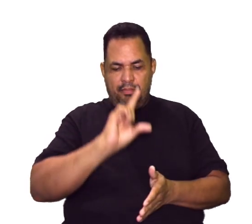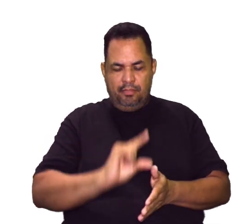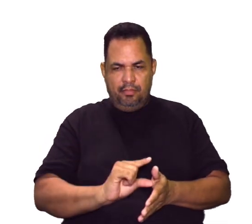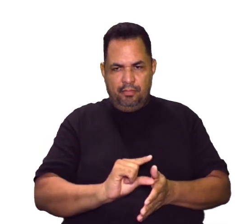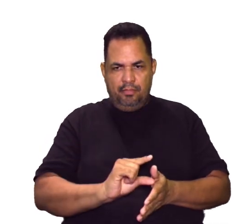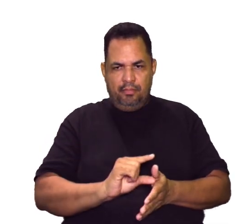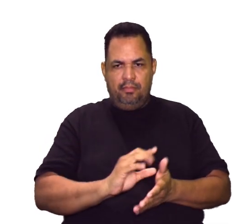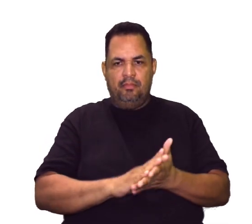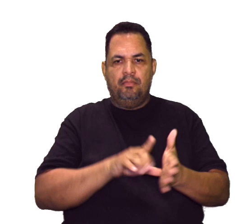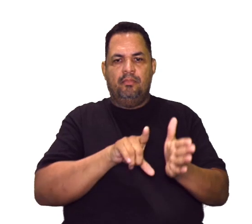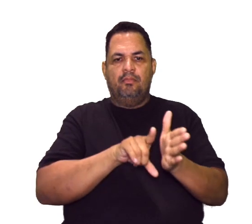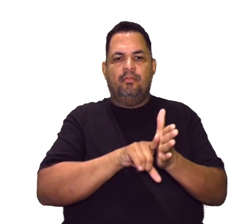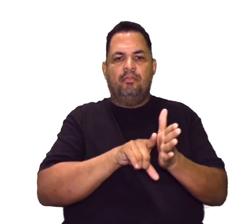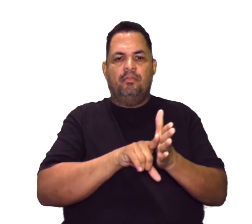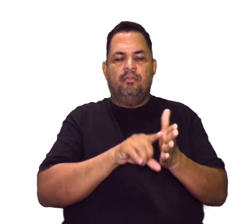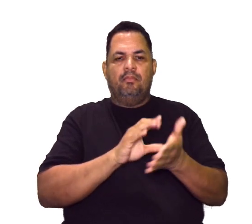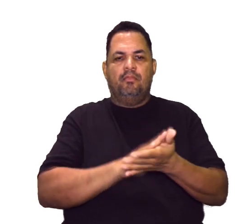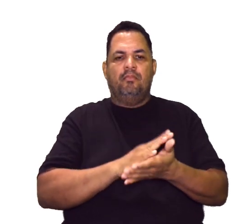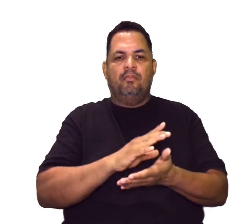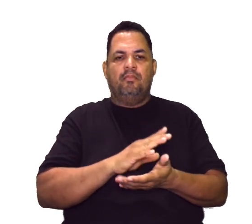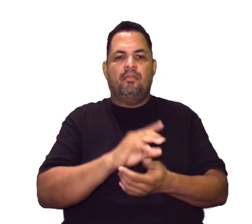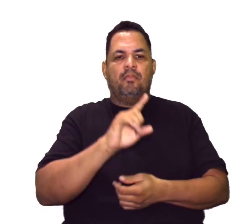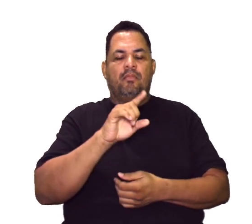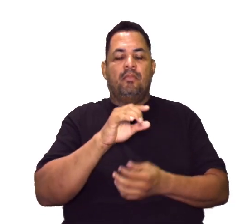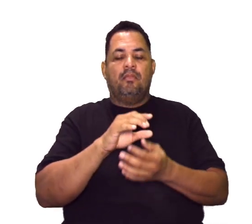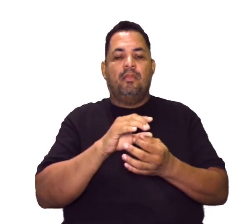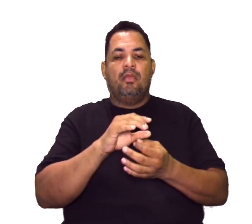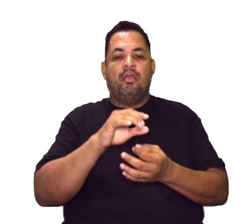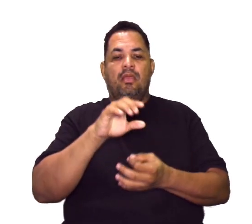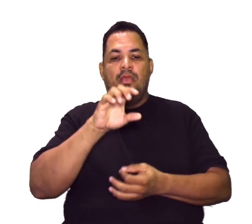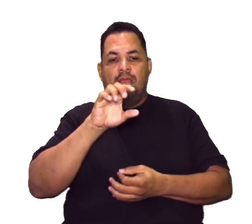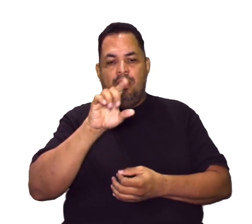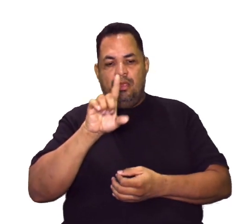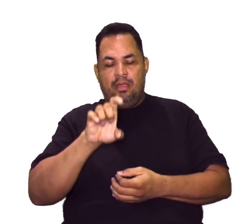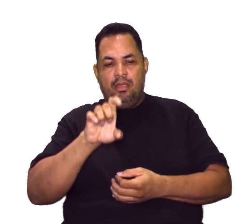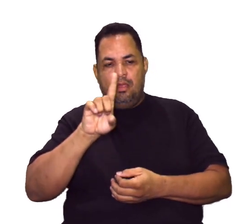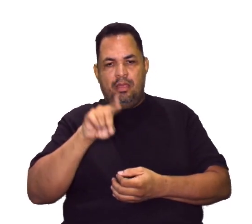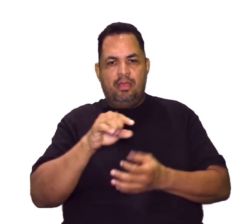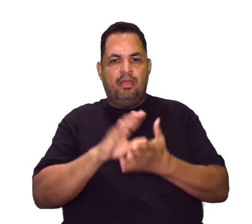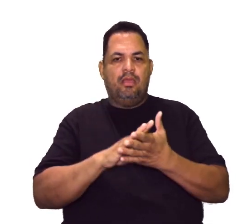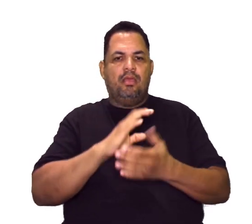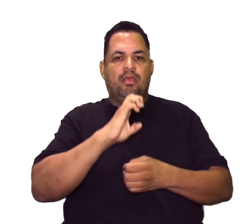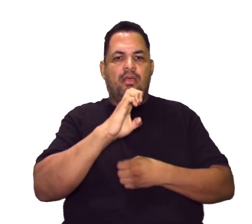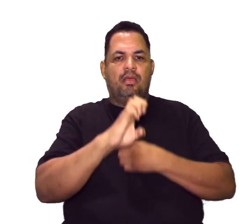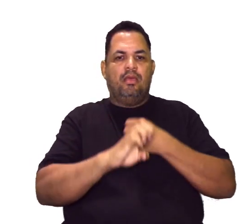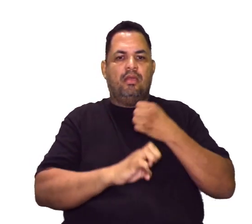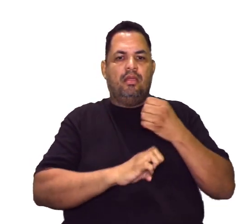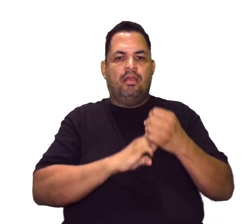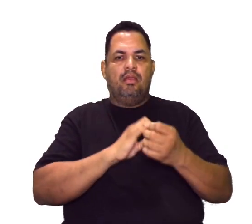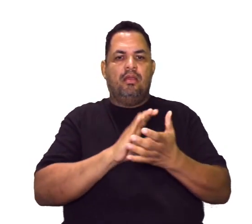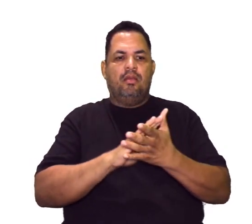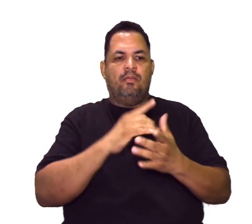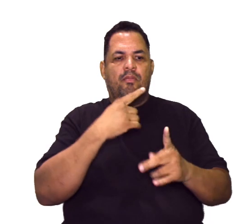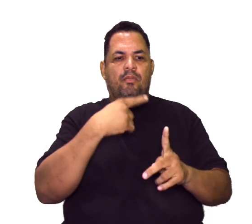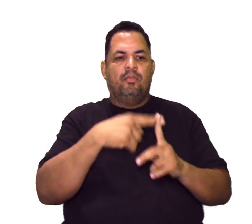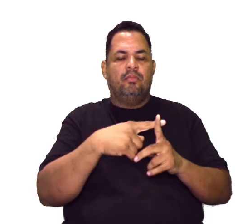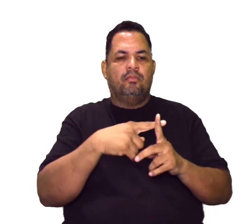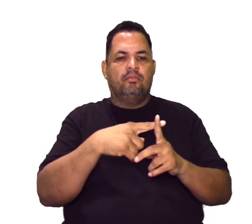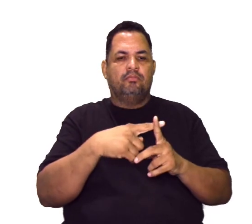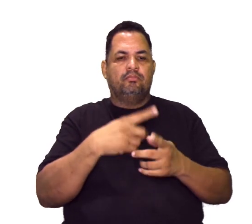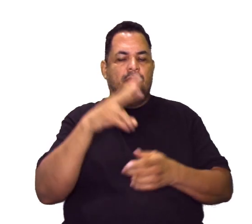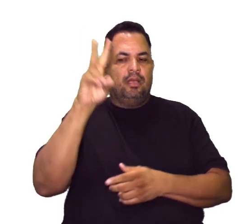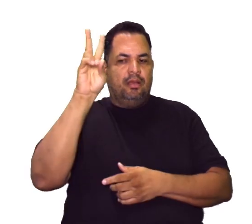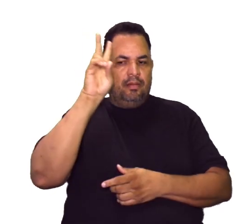eletronegatividade. Então, ele é eletropositivo e não eletronegativo. Na sequência, só para a